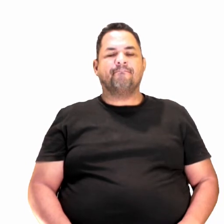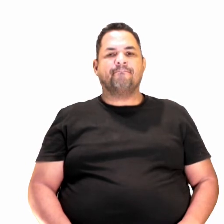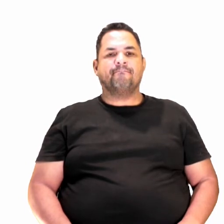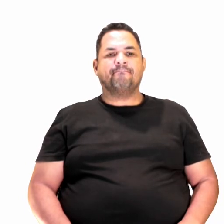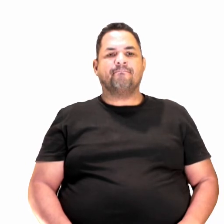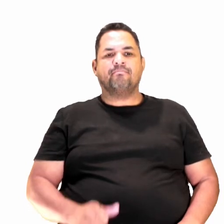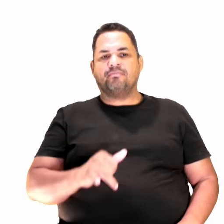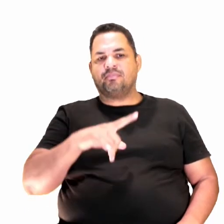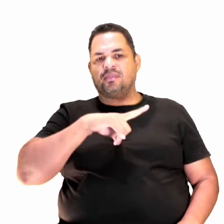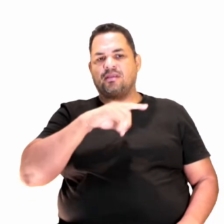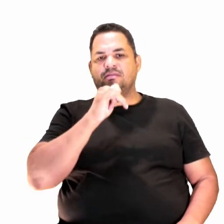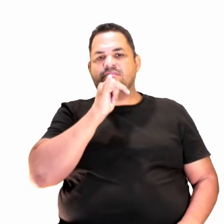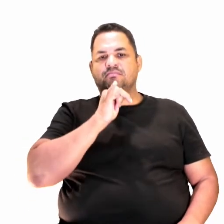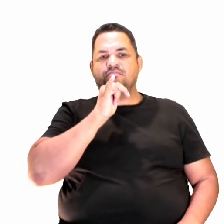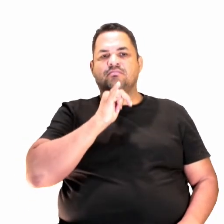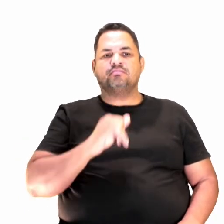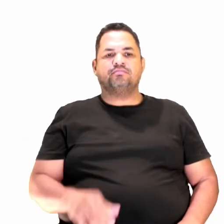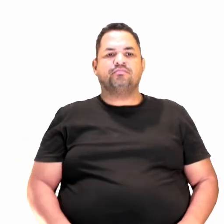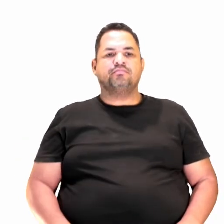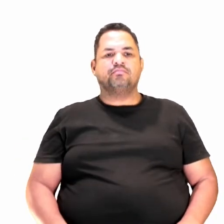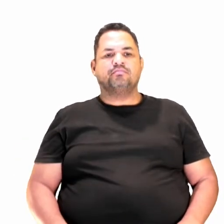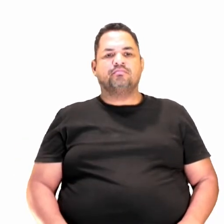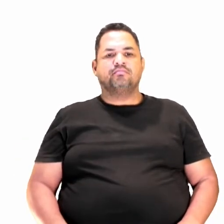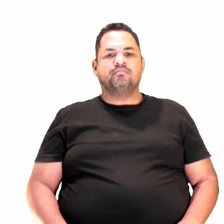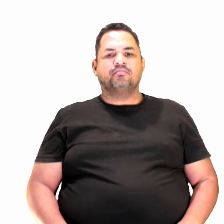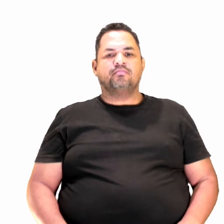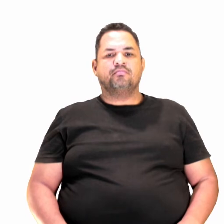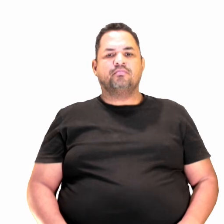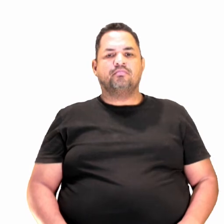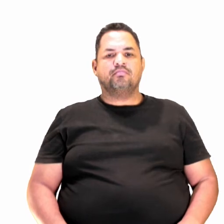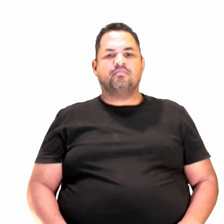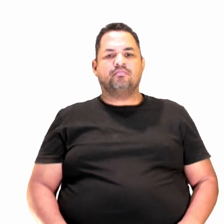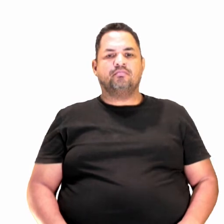os exemplos. Men and women can be